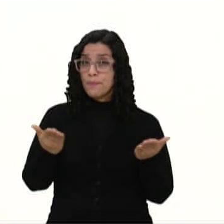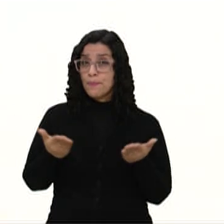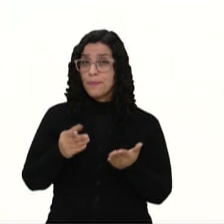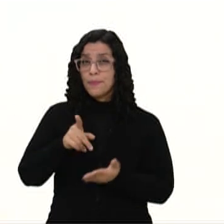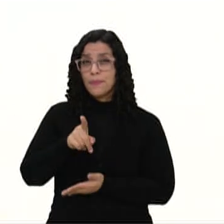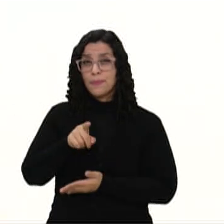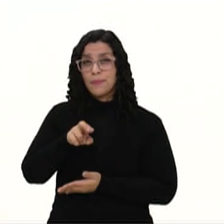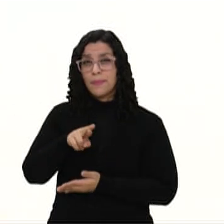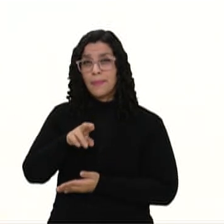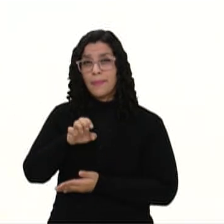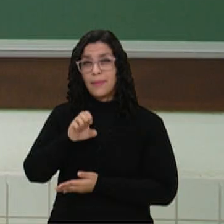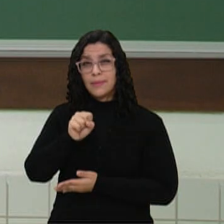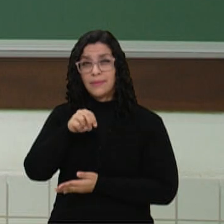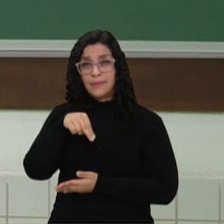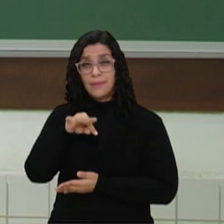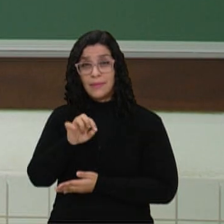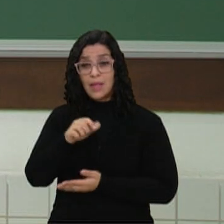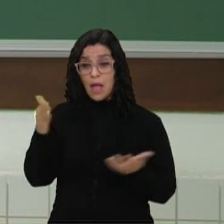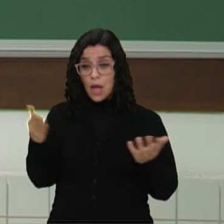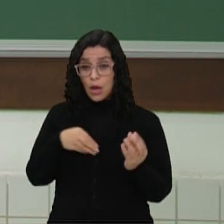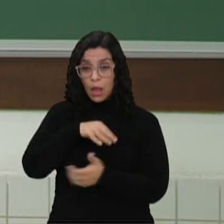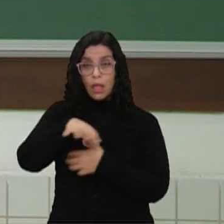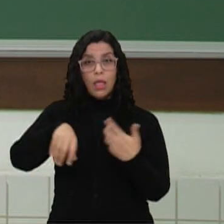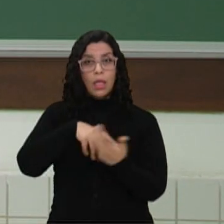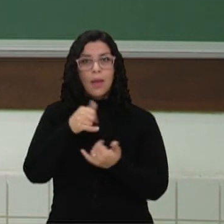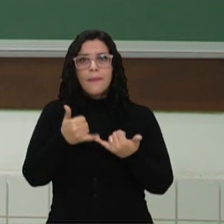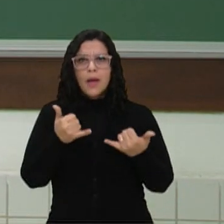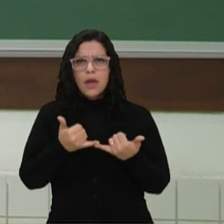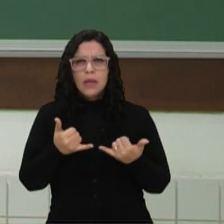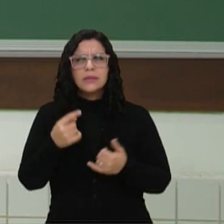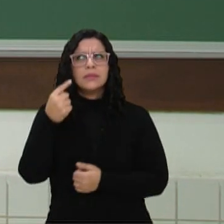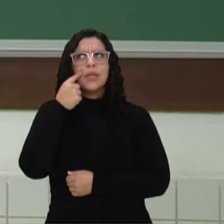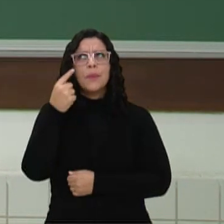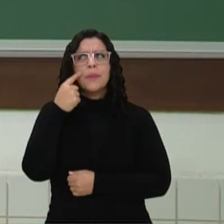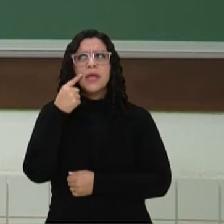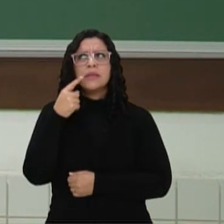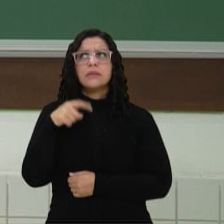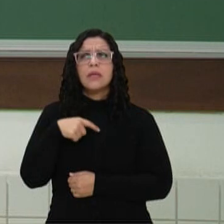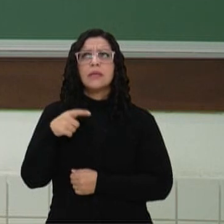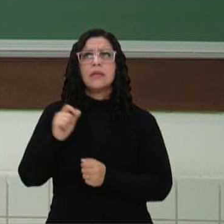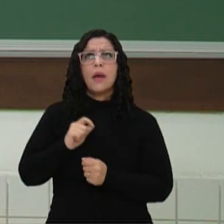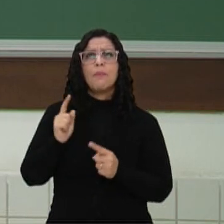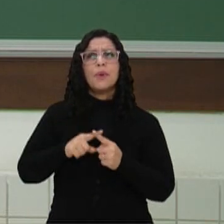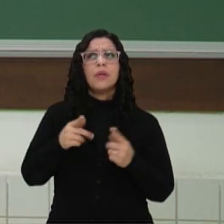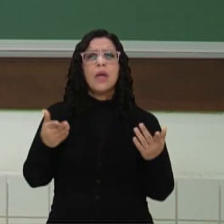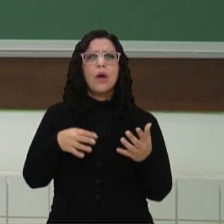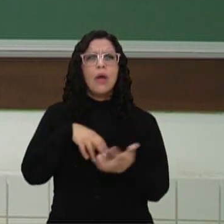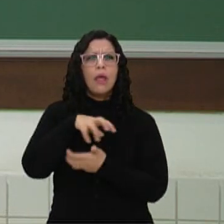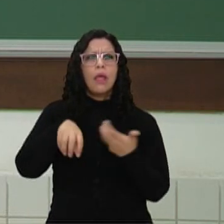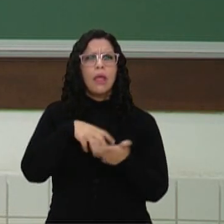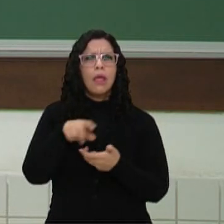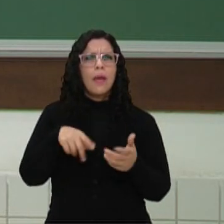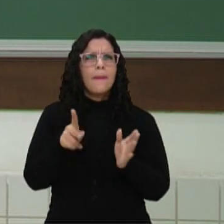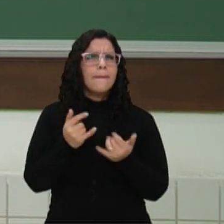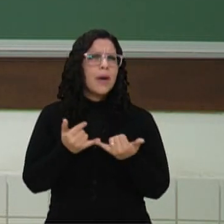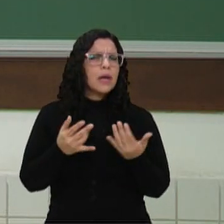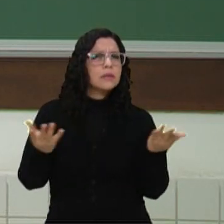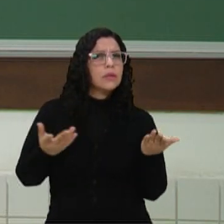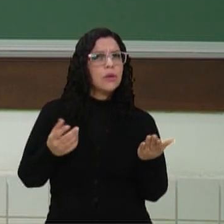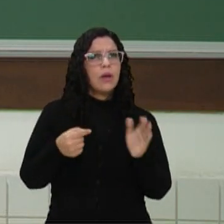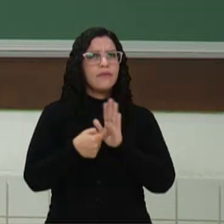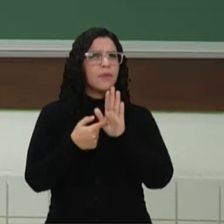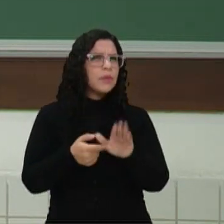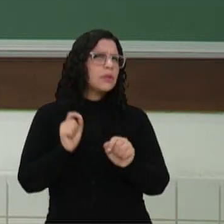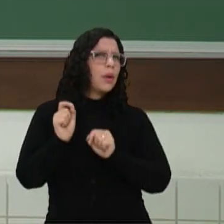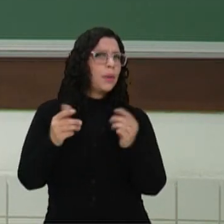um tempo agora tumultuoso. Tire, pense em algumas possibilidades, por que que ela utiliza essa expressão, qual que é a ideia que